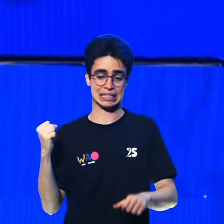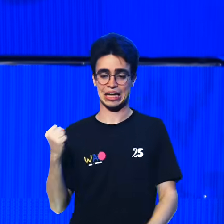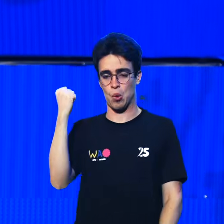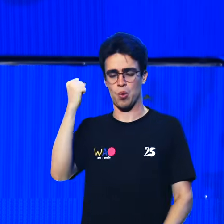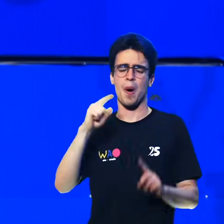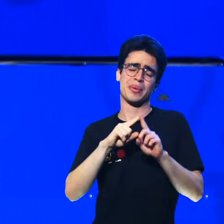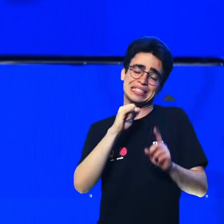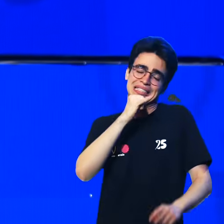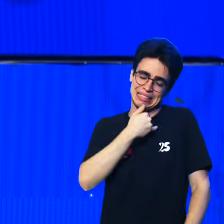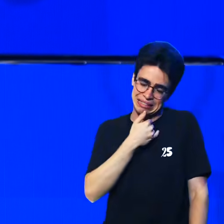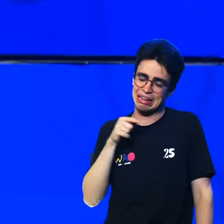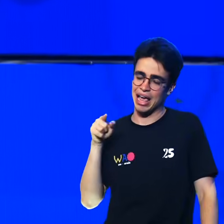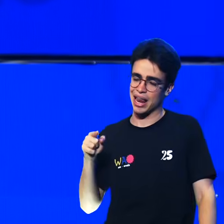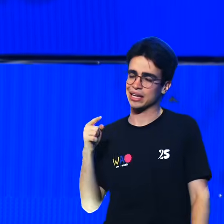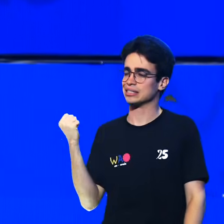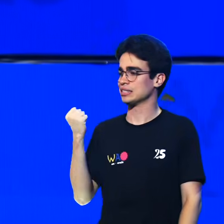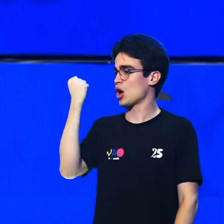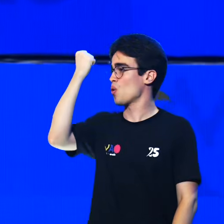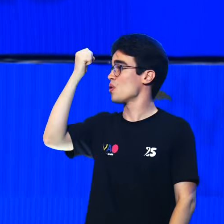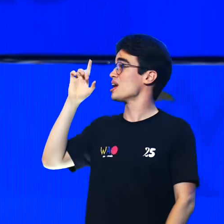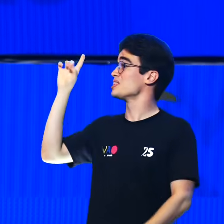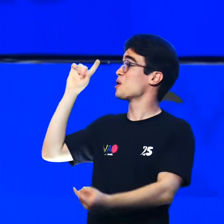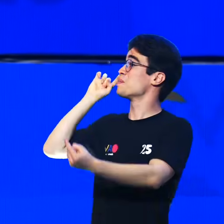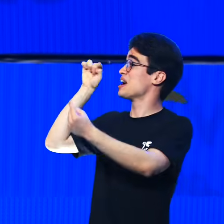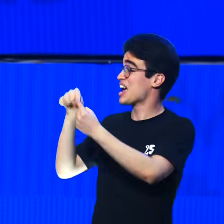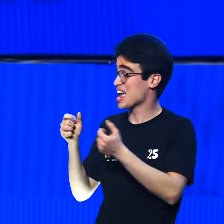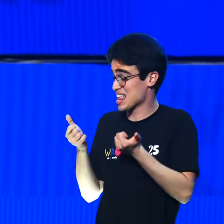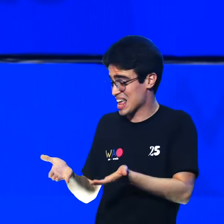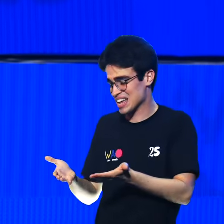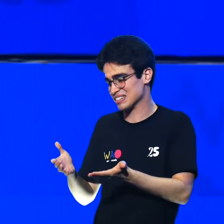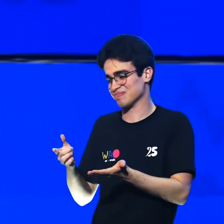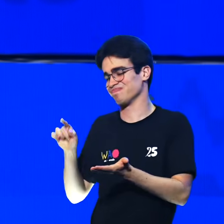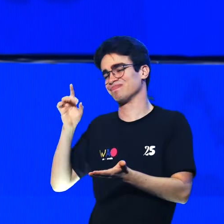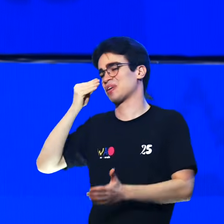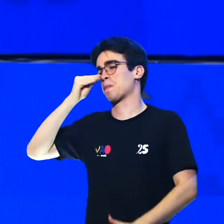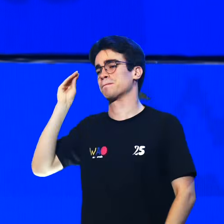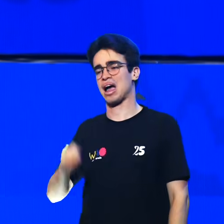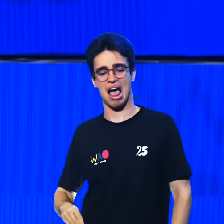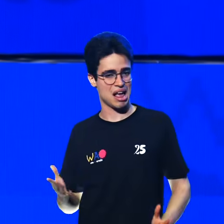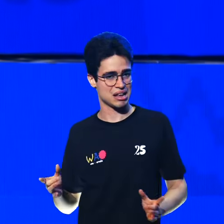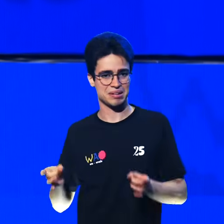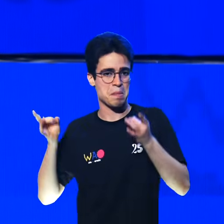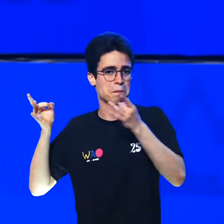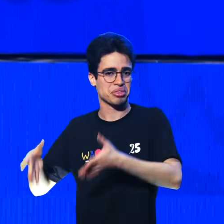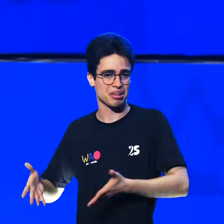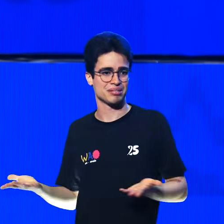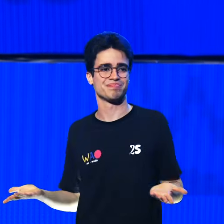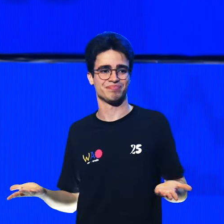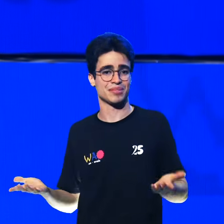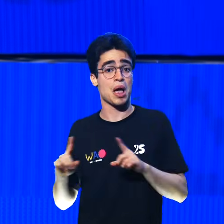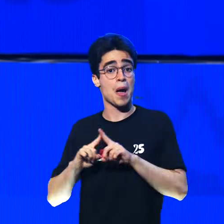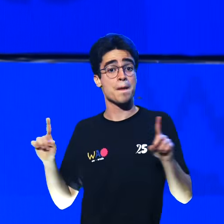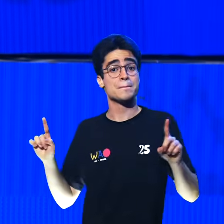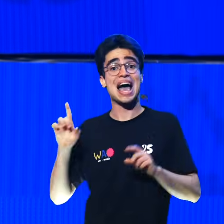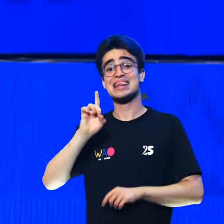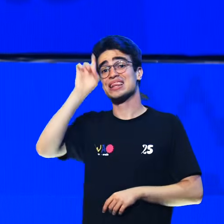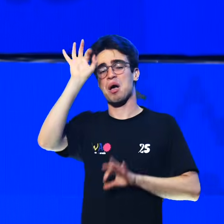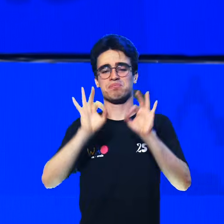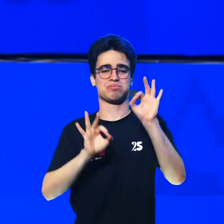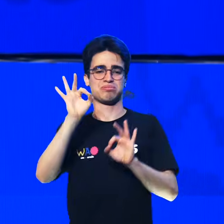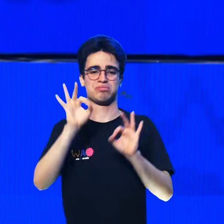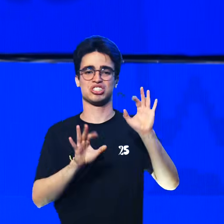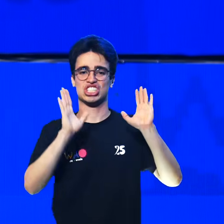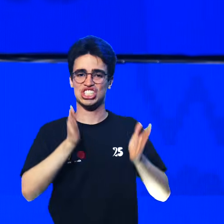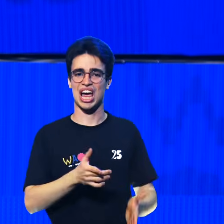seu propósito, do projeto de Deus para a sua vida. Deus o rejeita, mas ele já tinha no movimento dele